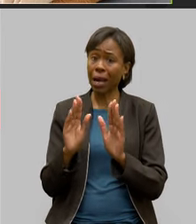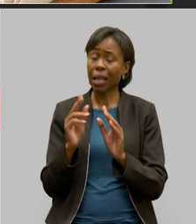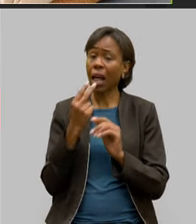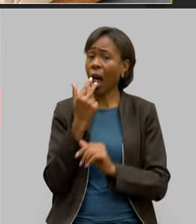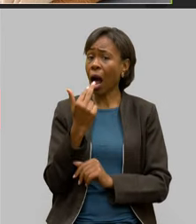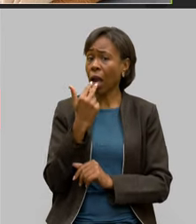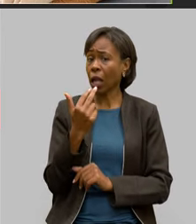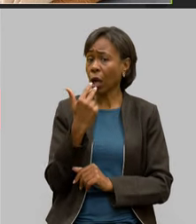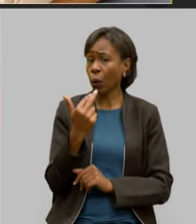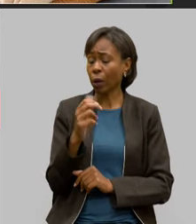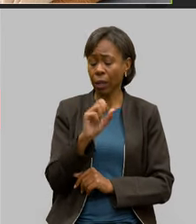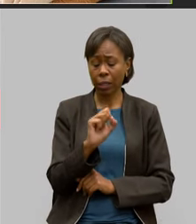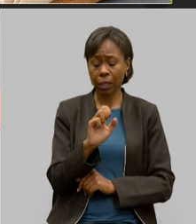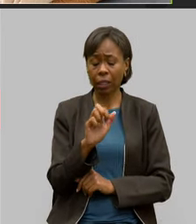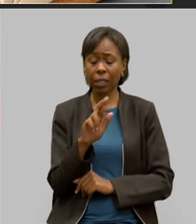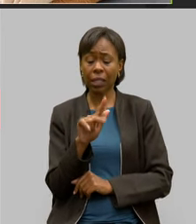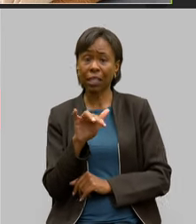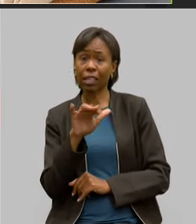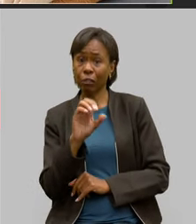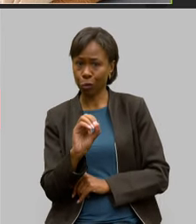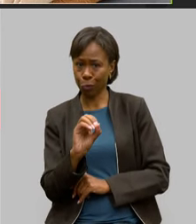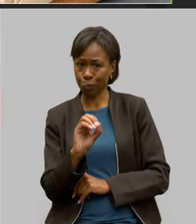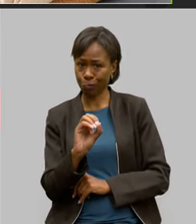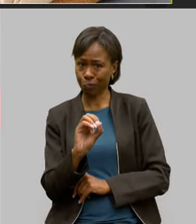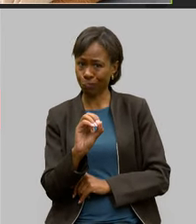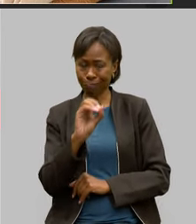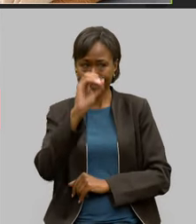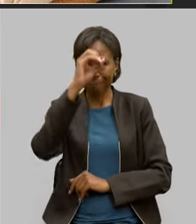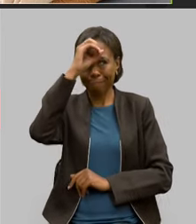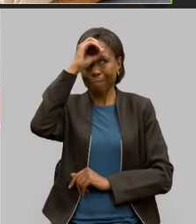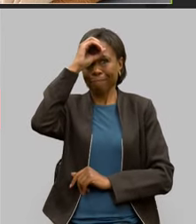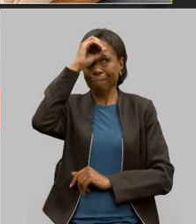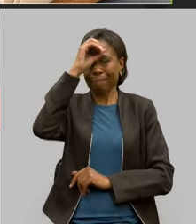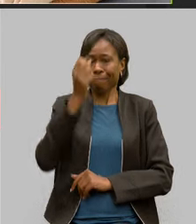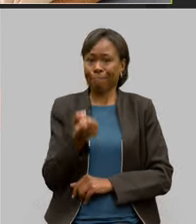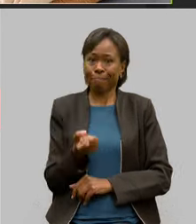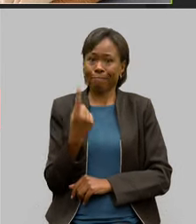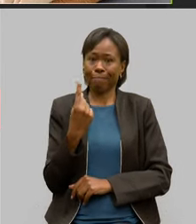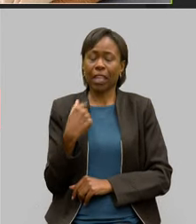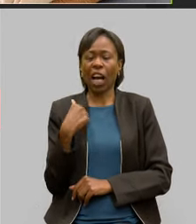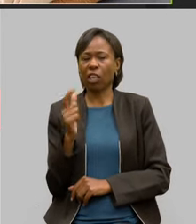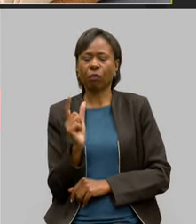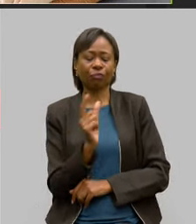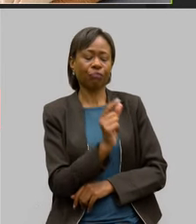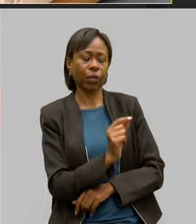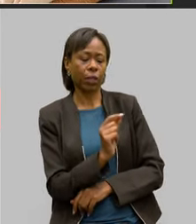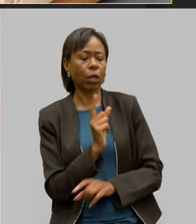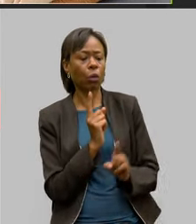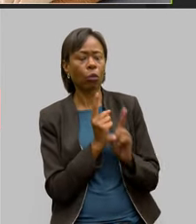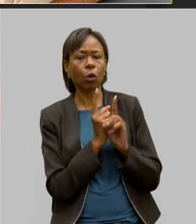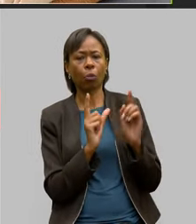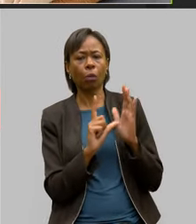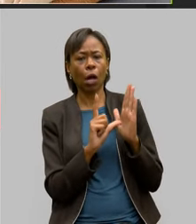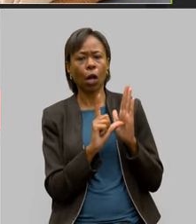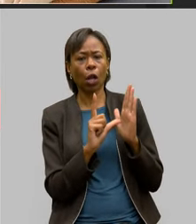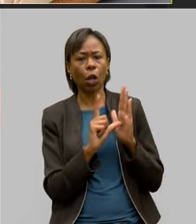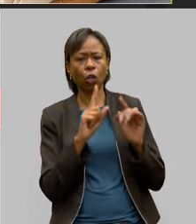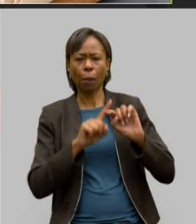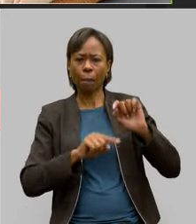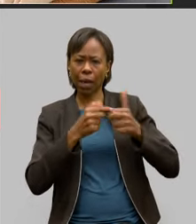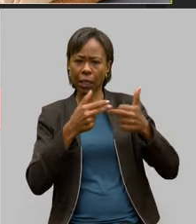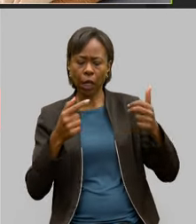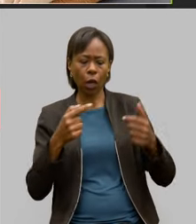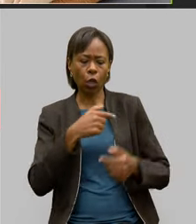sérvio zero de entendimento né E aí eu saí andando encontro uma loja de produtos chinês e comecei a ver as